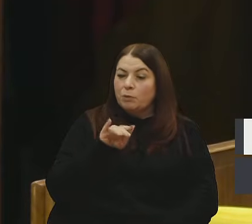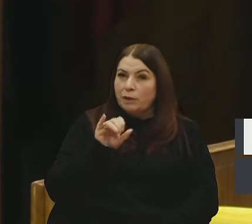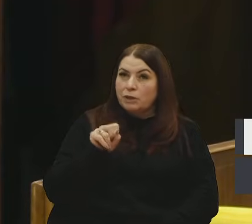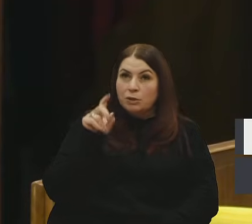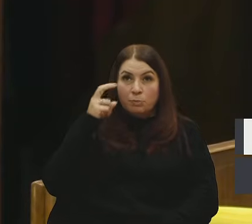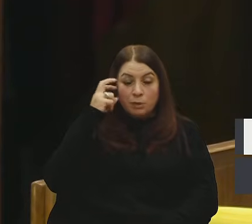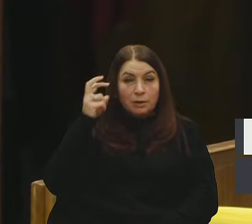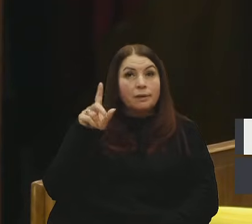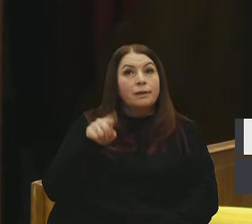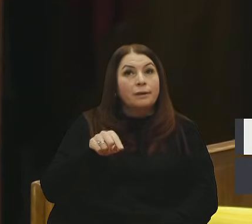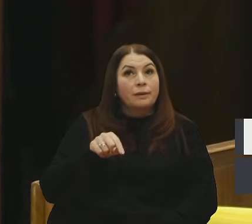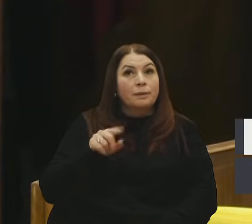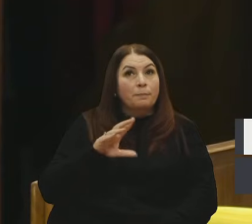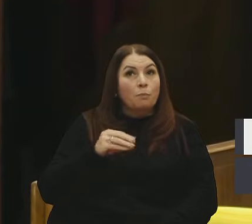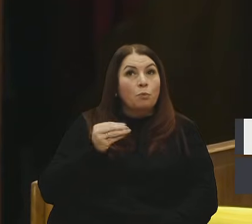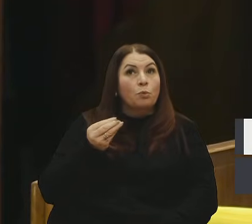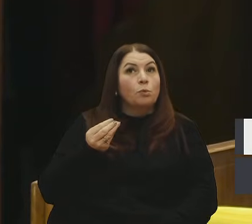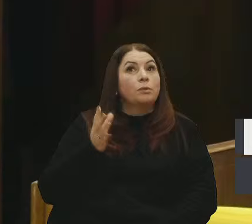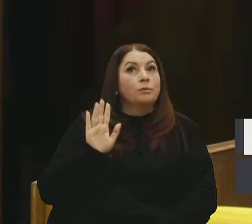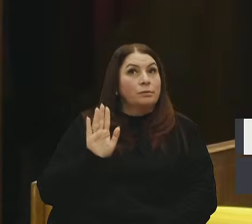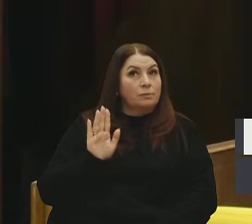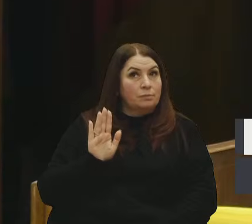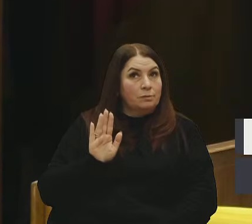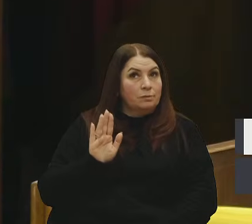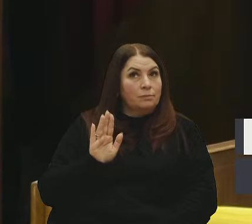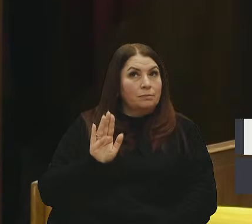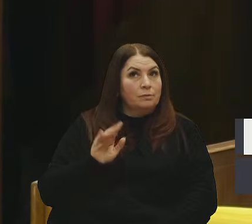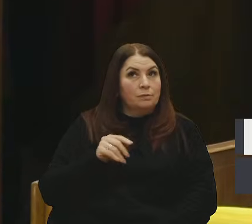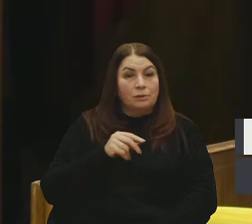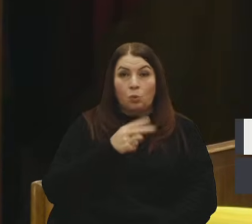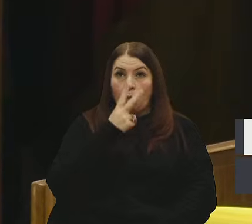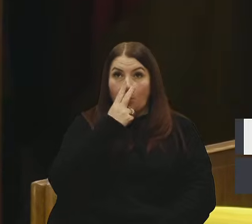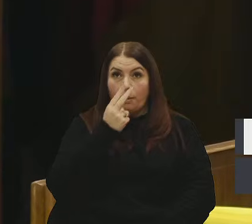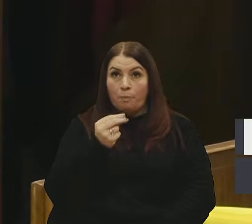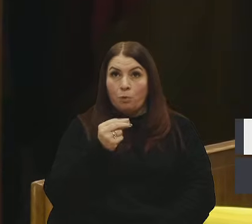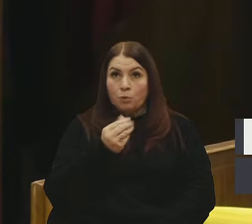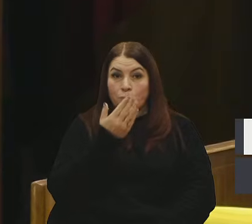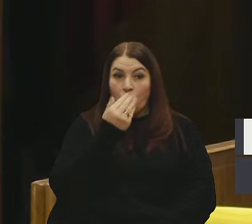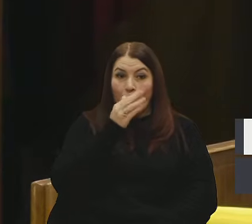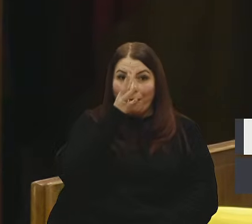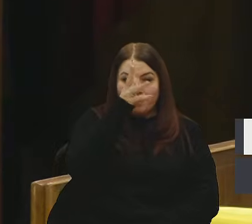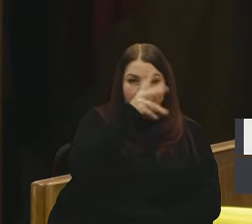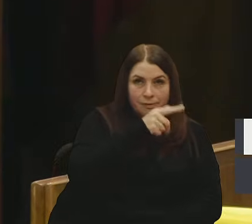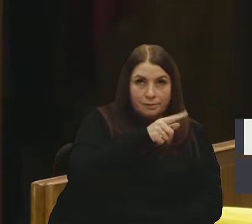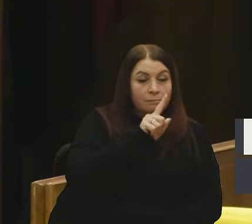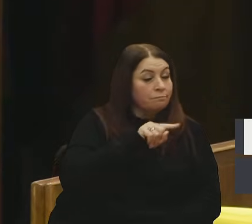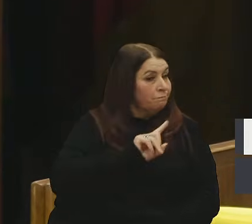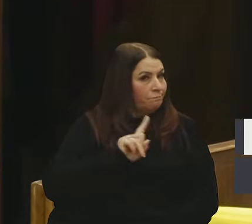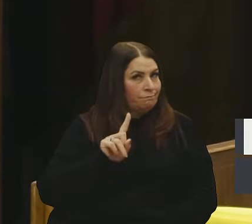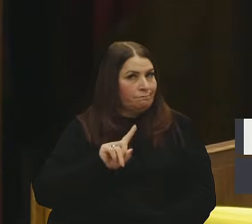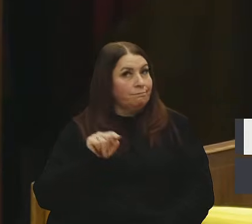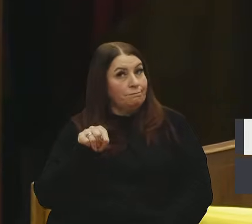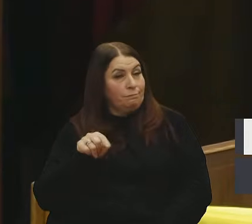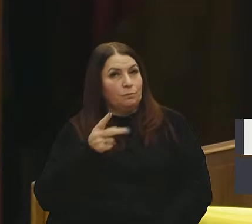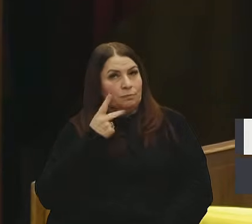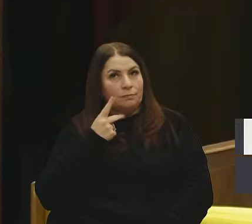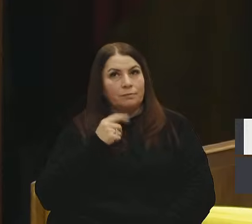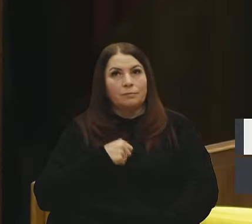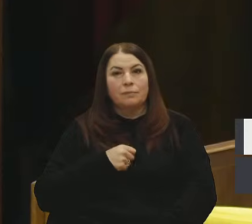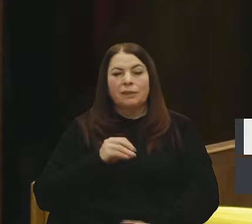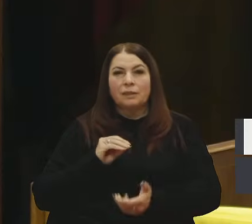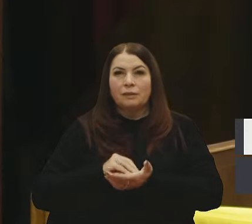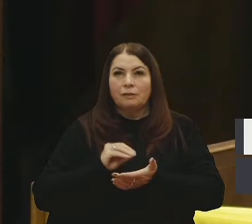E eu disse, até demais pro meu gosto. Igual a raposa com as galinhas. Não é isso que está em questão. Aí aqui, falta